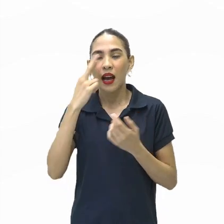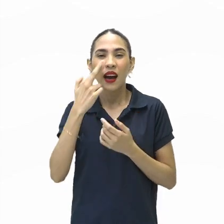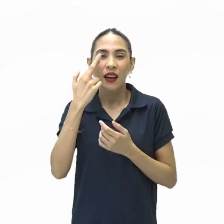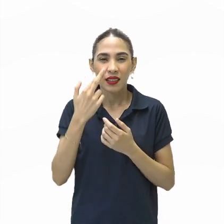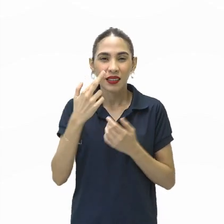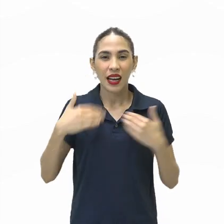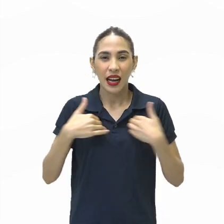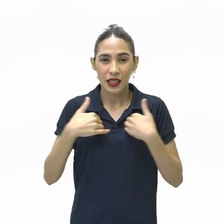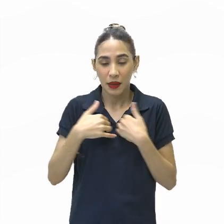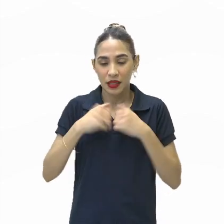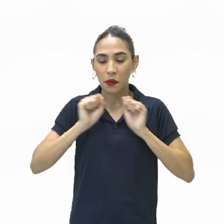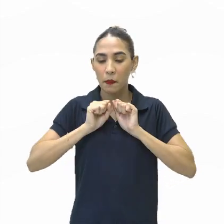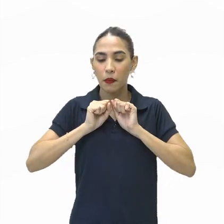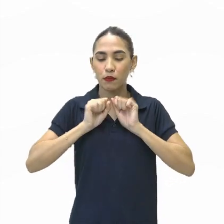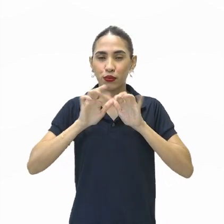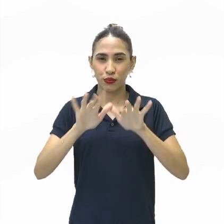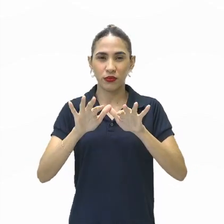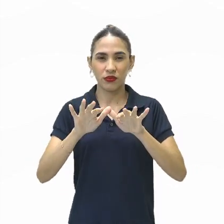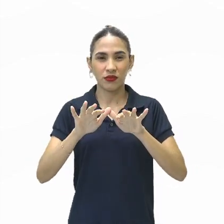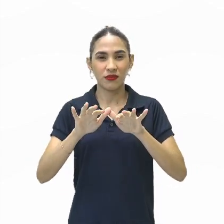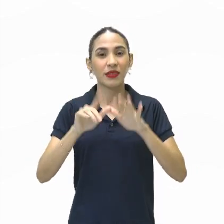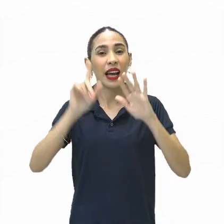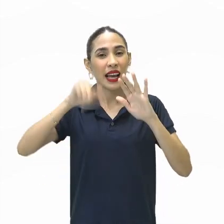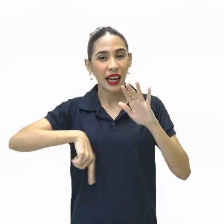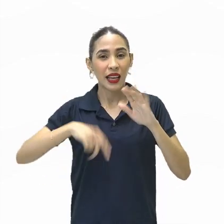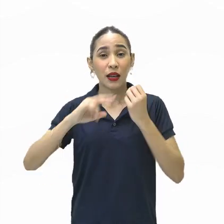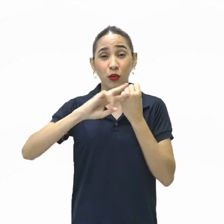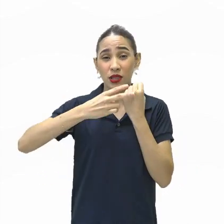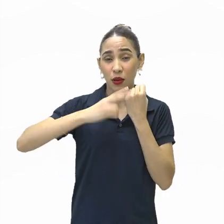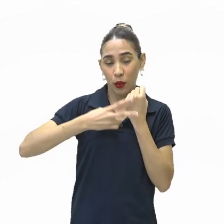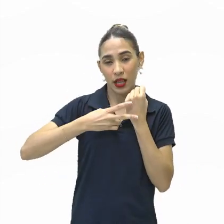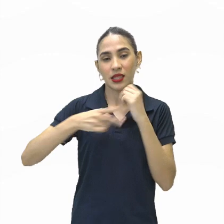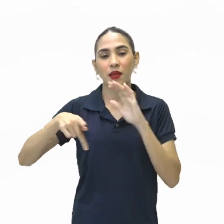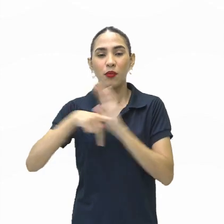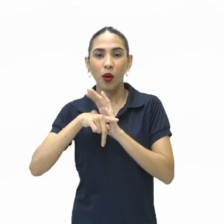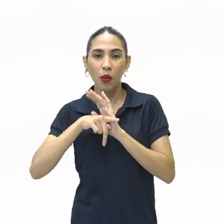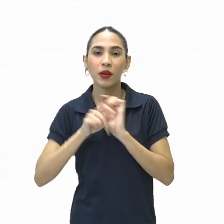estar transmitindo, são vetores, né, dessas